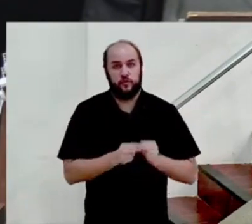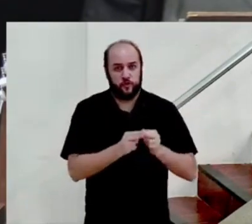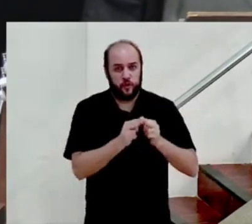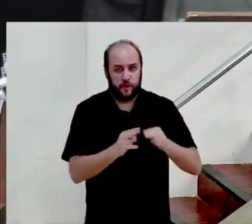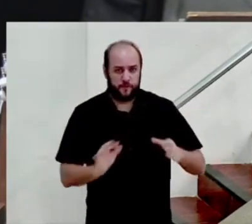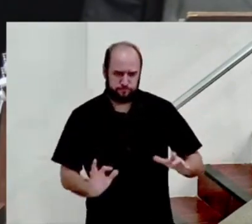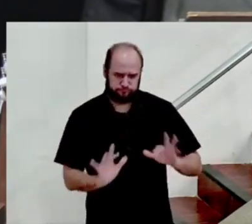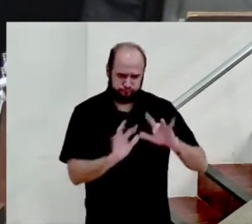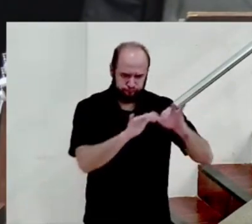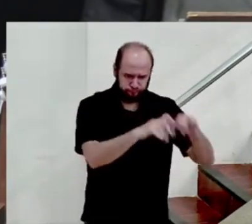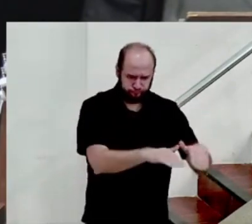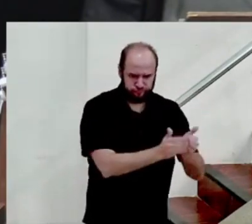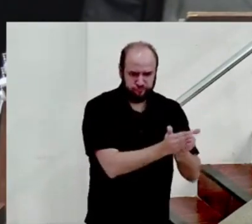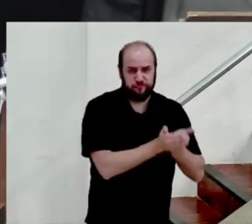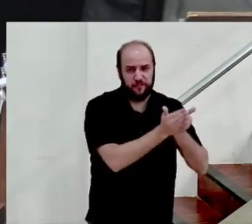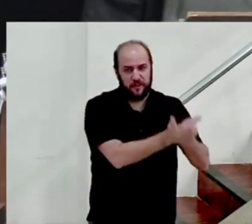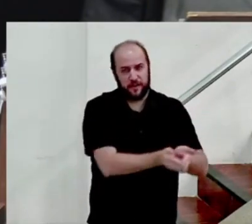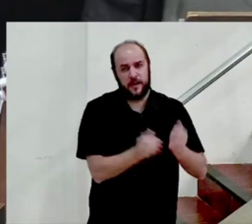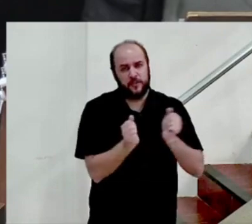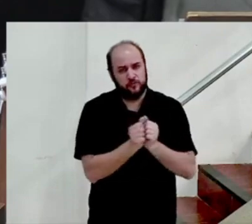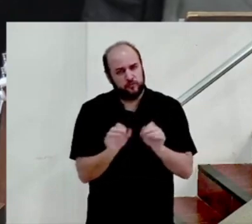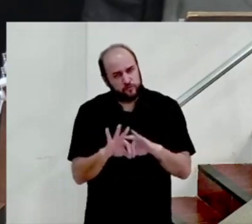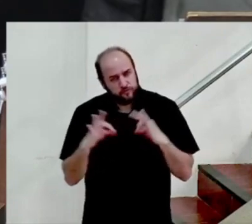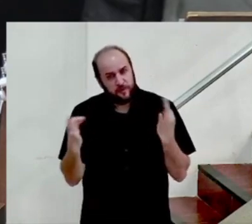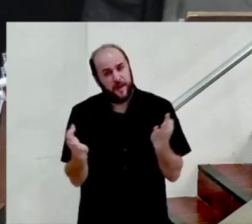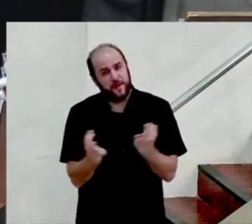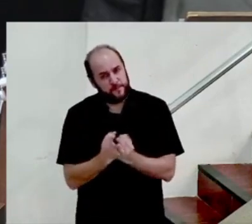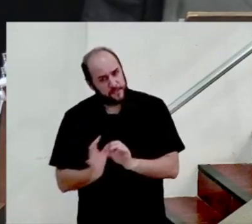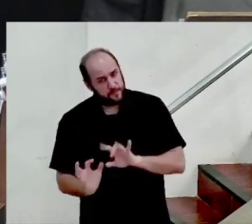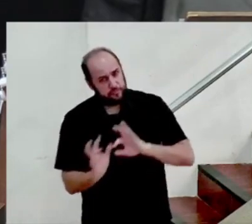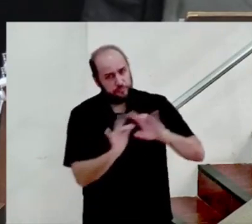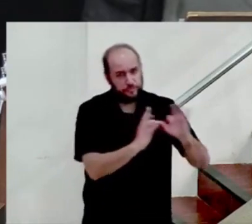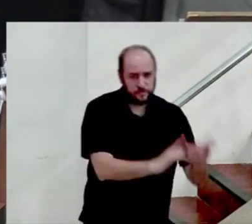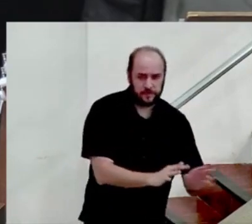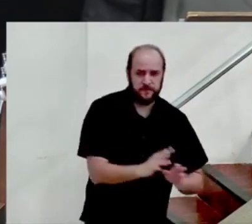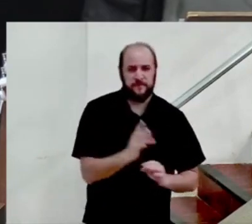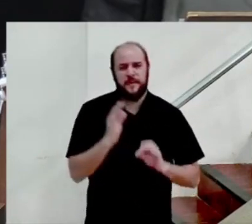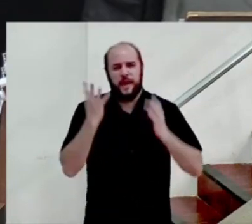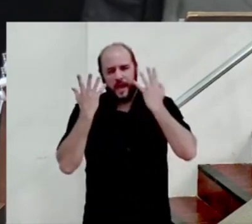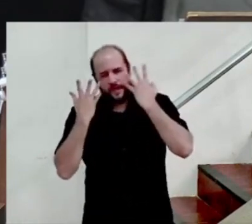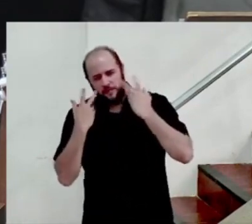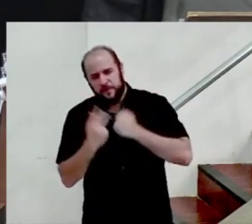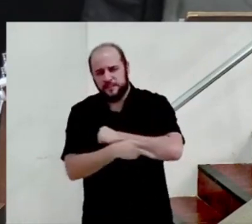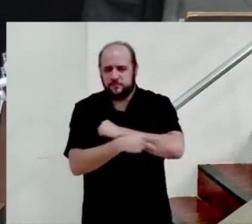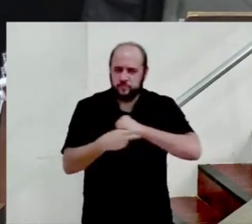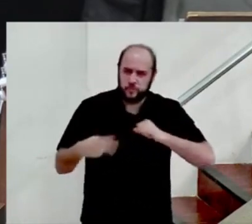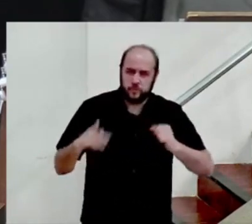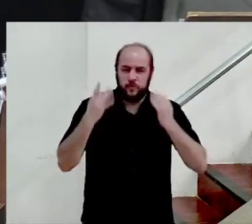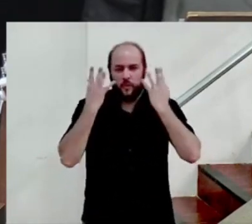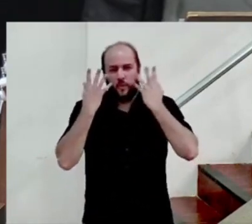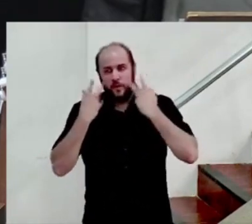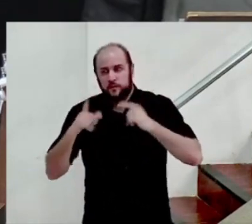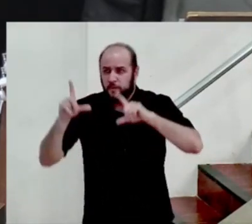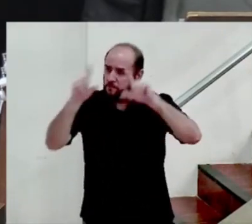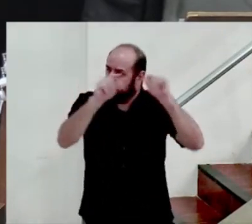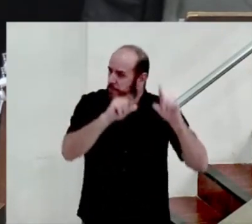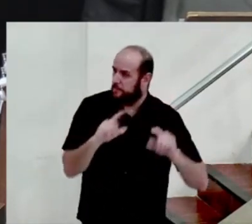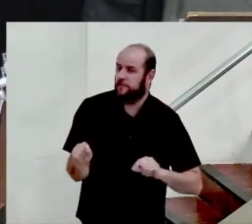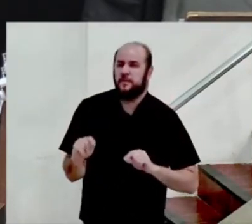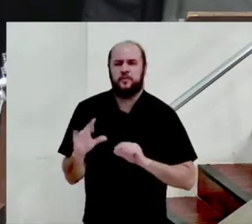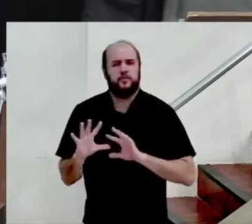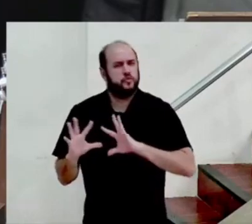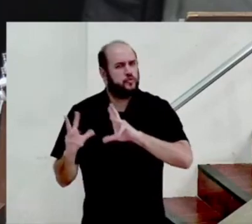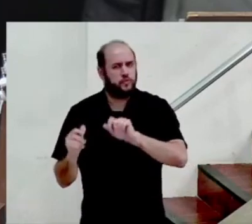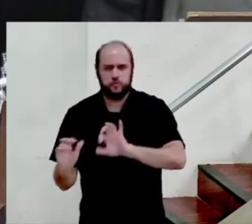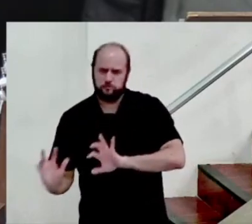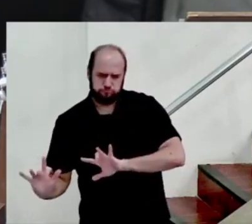com seus filhos, sua mulher e as mulheres de seus filhos, dos animais limpos e dos animais imundos e das aves e de todo réptil sobre a terra, entraram